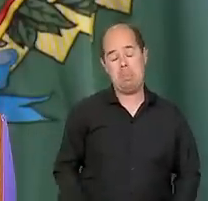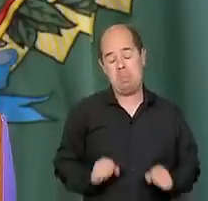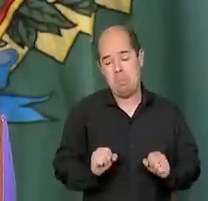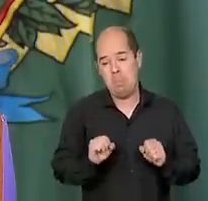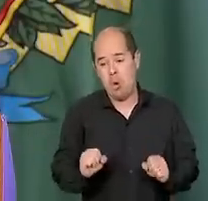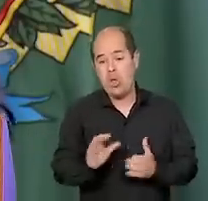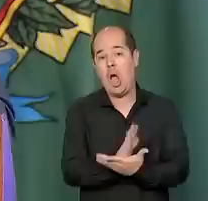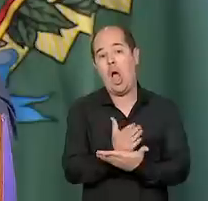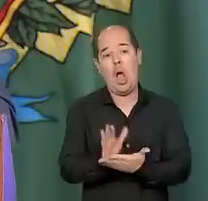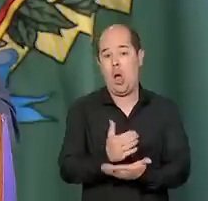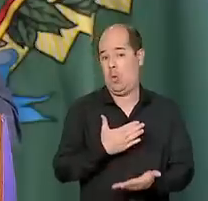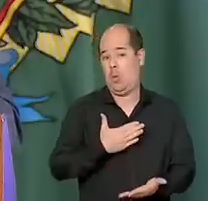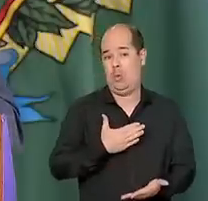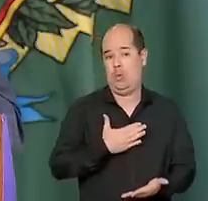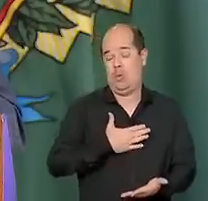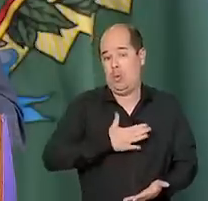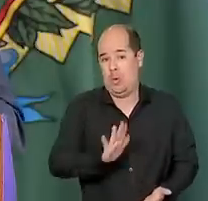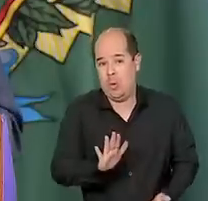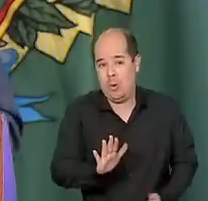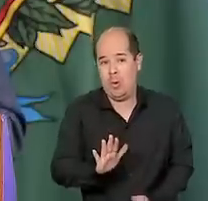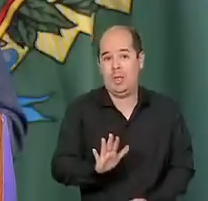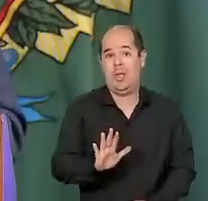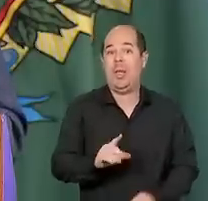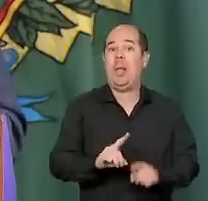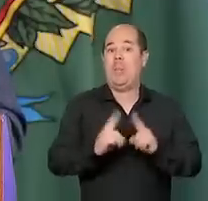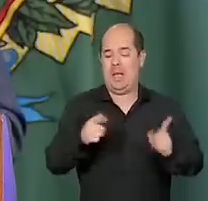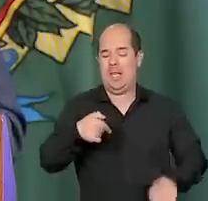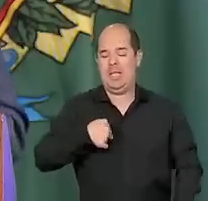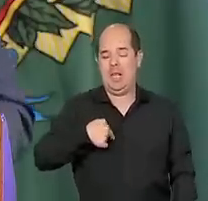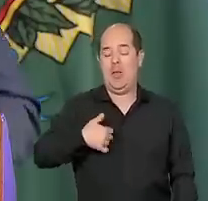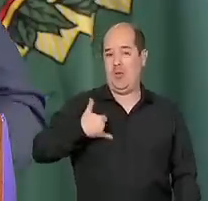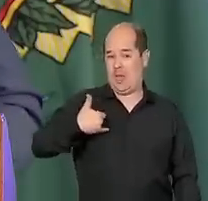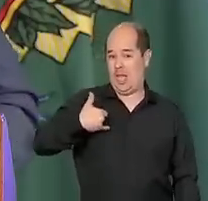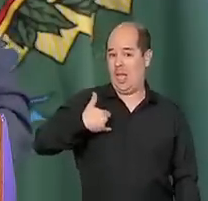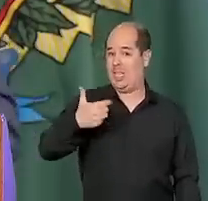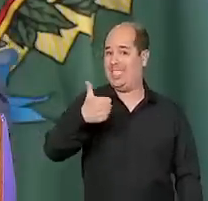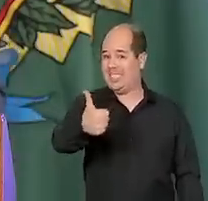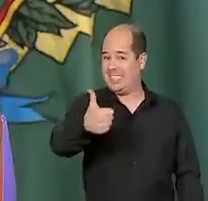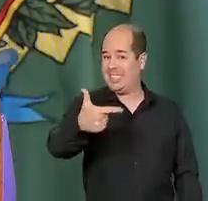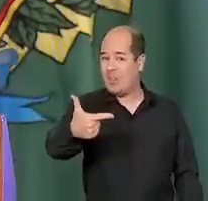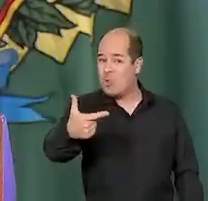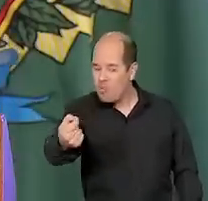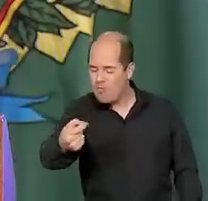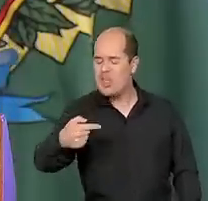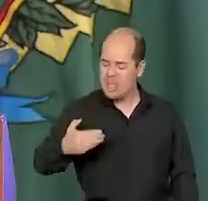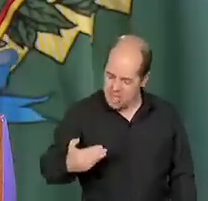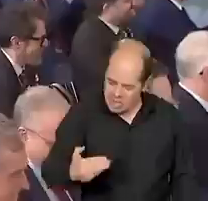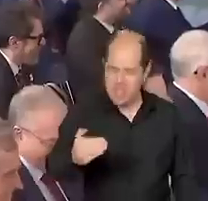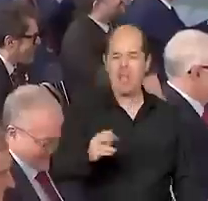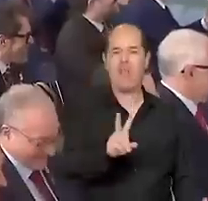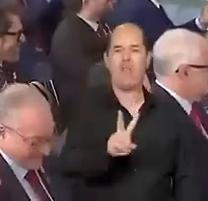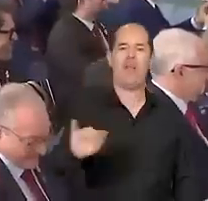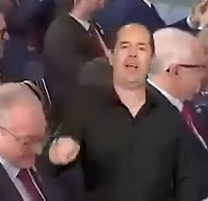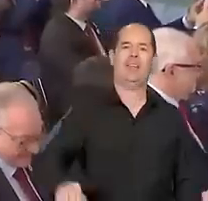eu estou predestinado a viver 120 anos. Então,